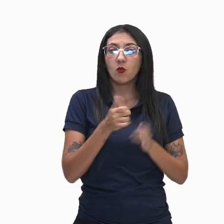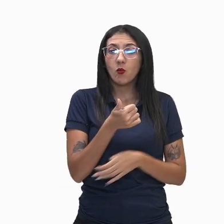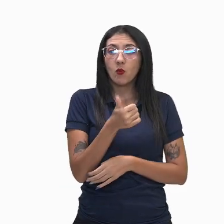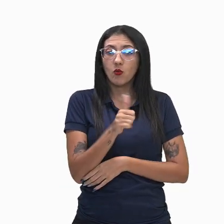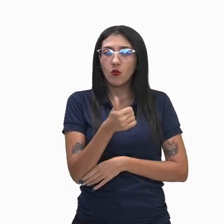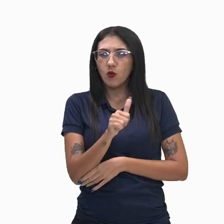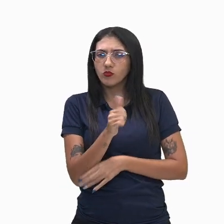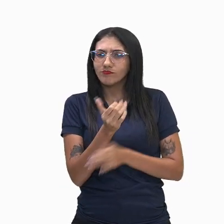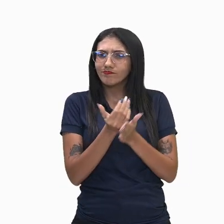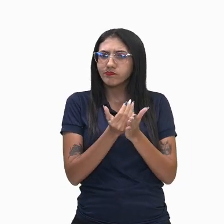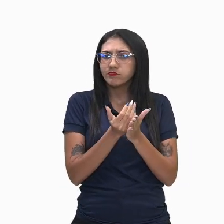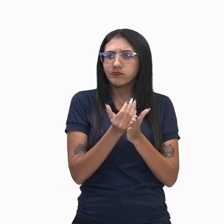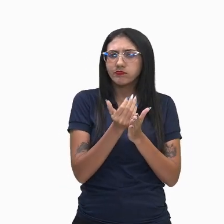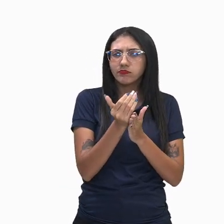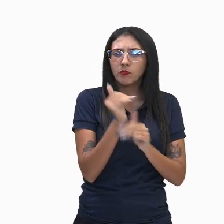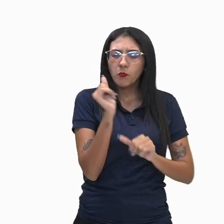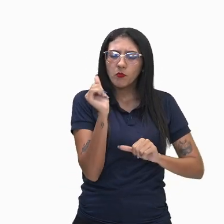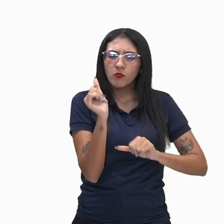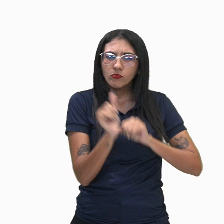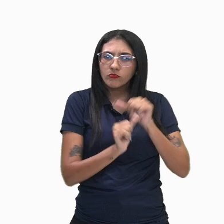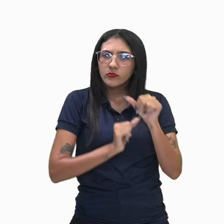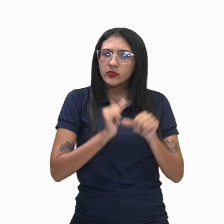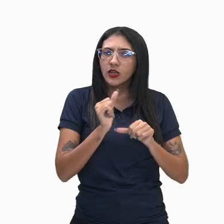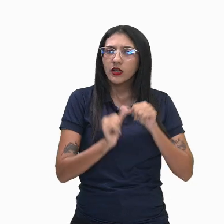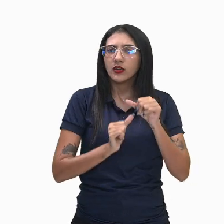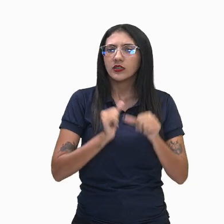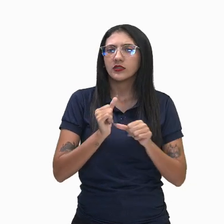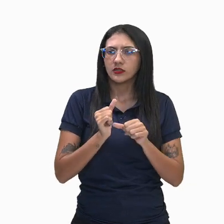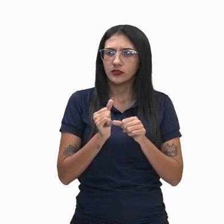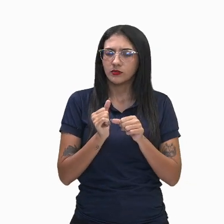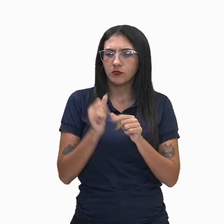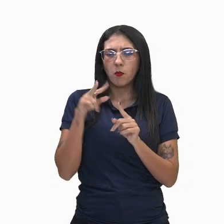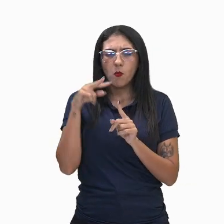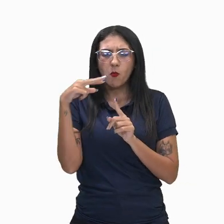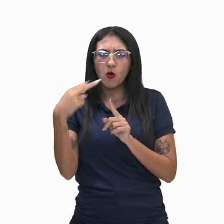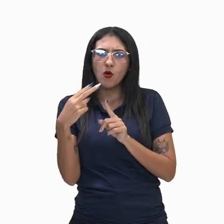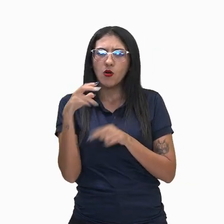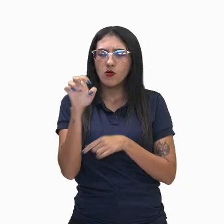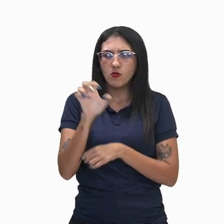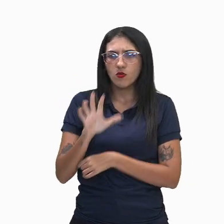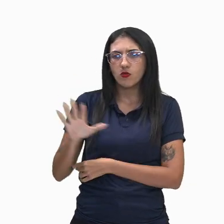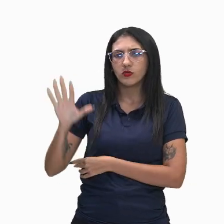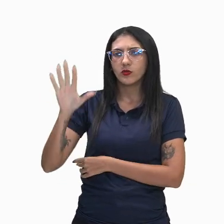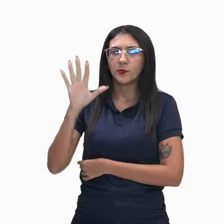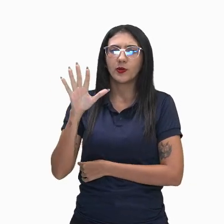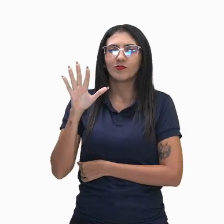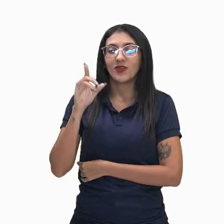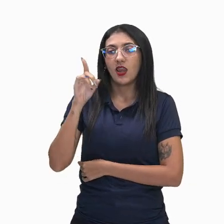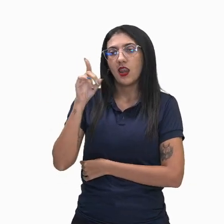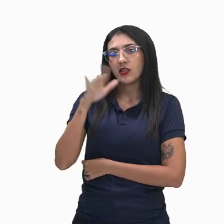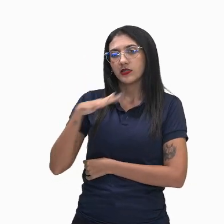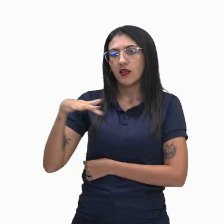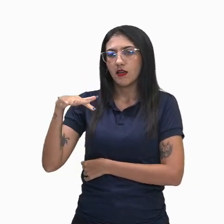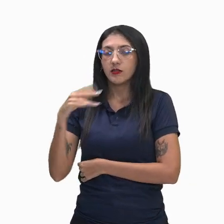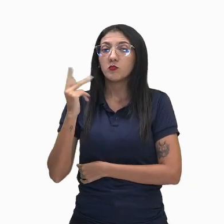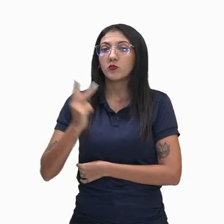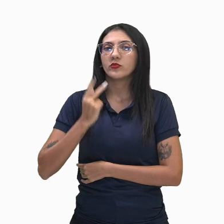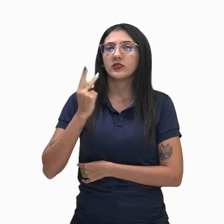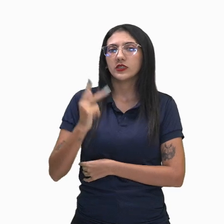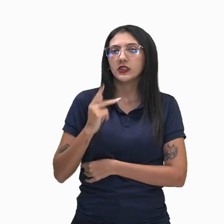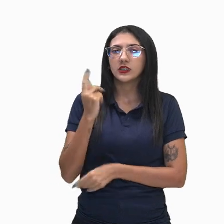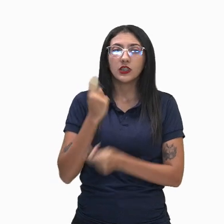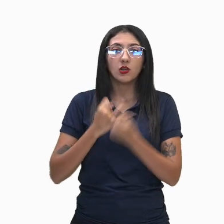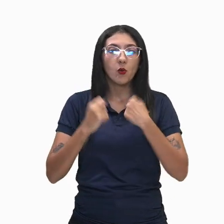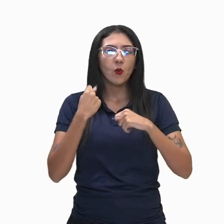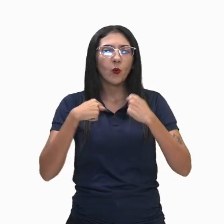significativo começou a transformar o panorama europeu, ou seja, o cenário social, o cenário político, o cenário